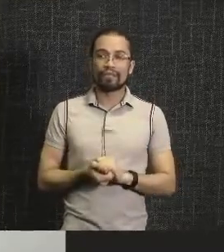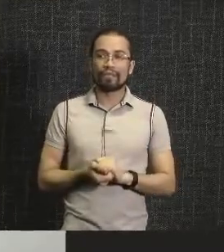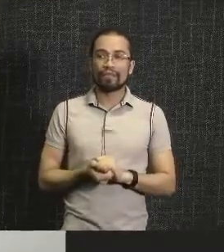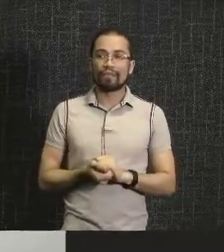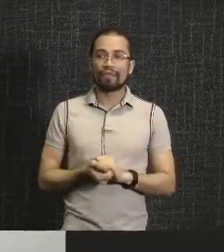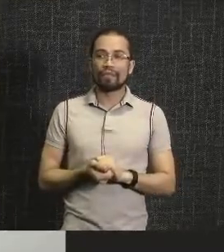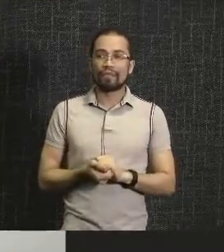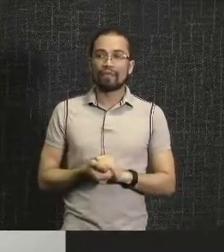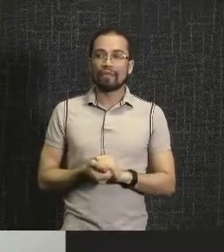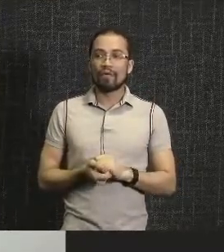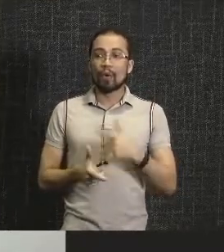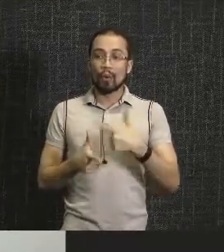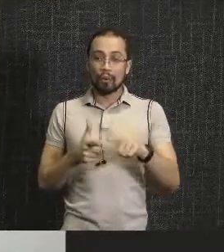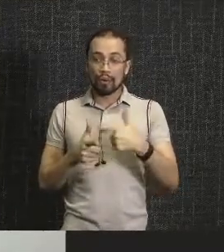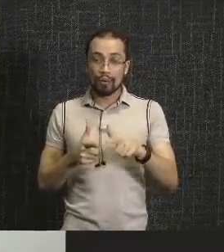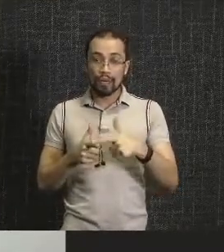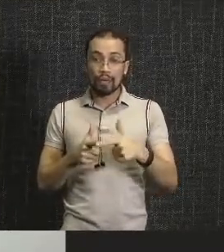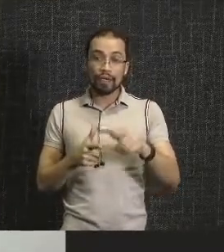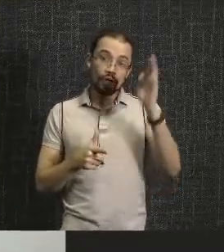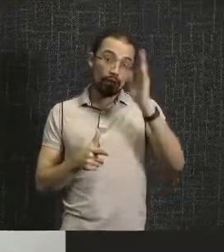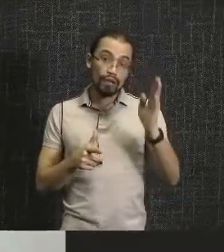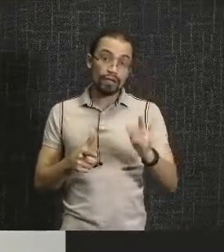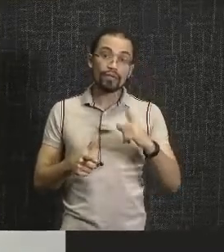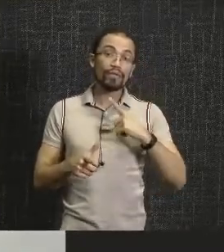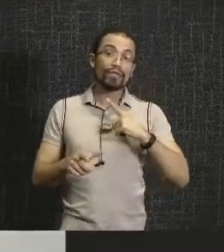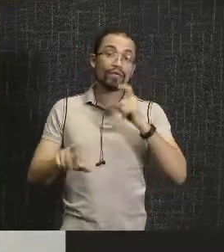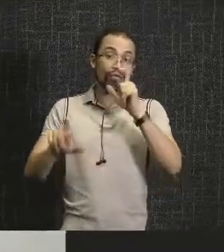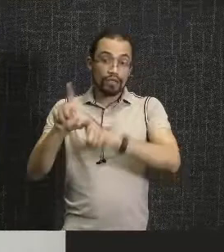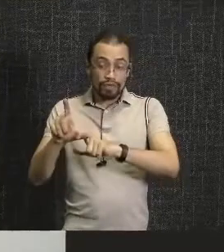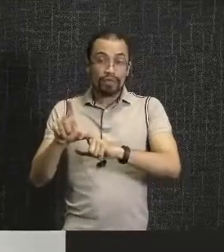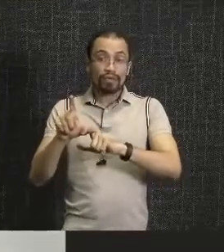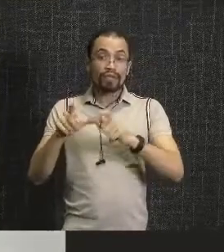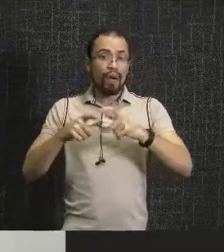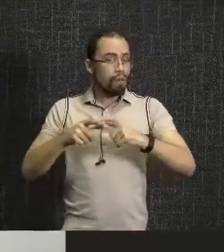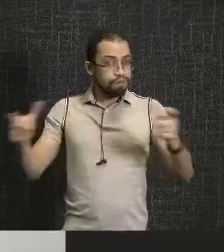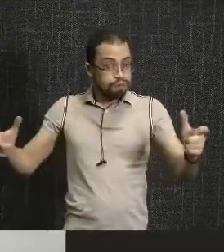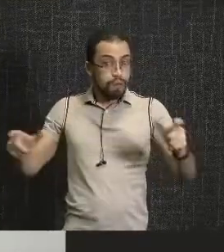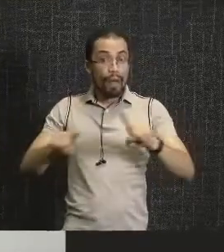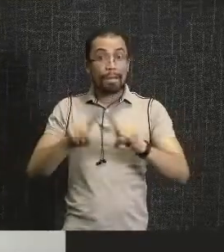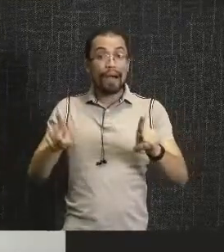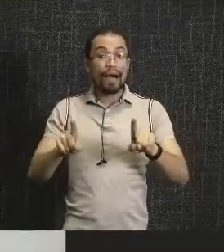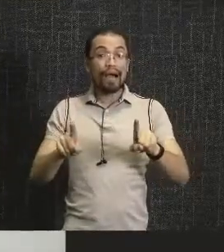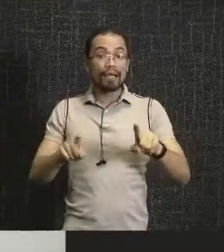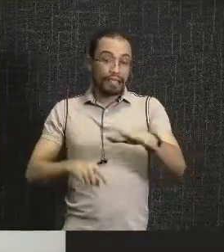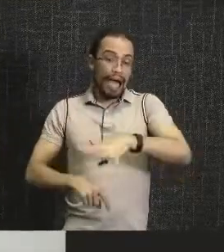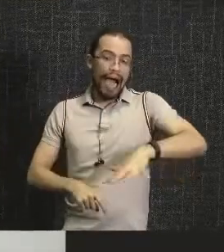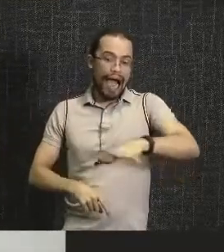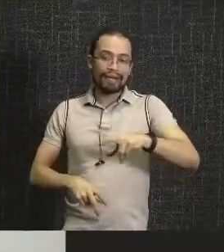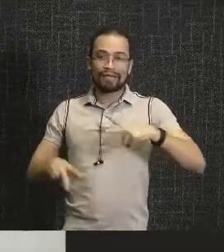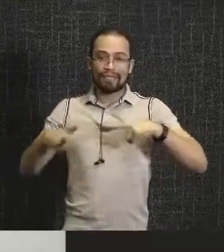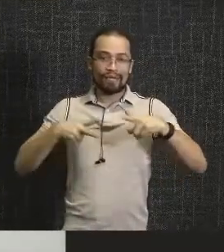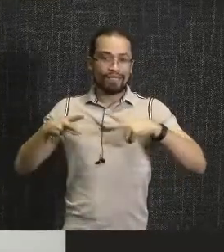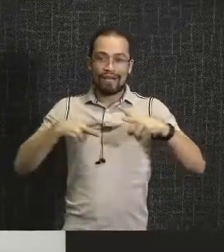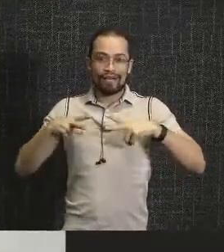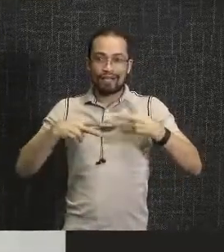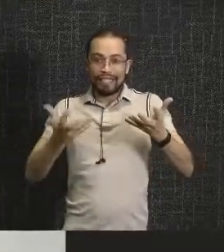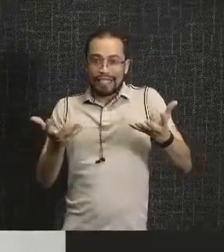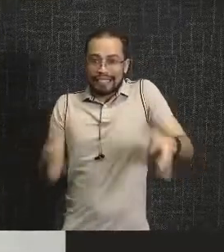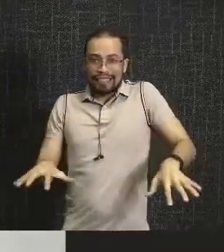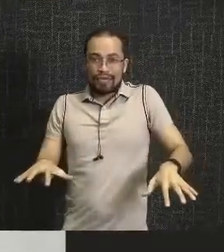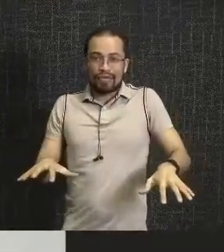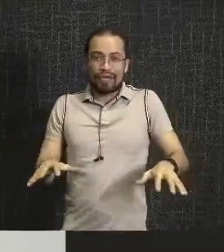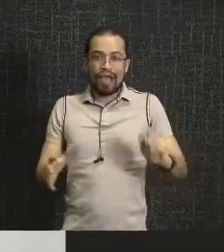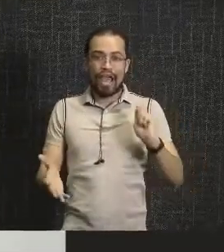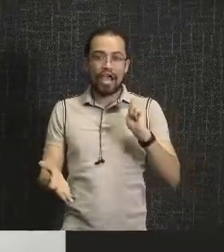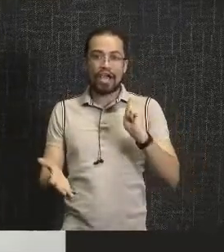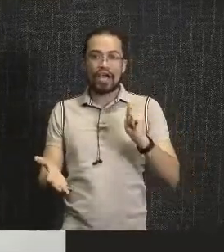um endividamento grande, mas o setor privado e os investidores internacionais não estão muito dispostos a cobrar